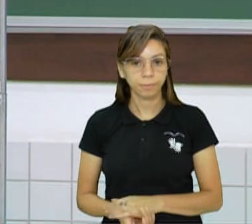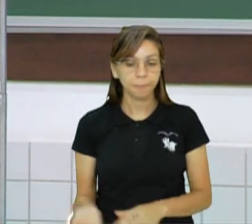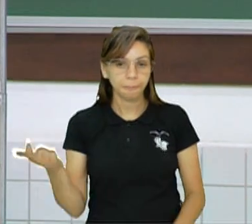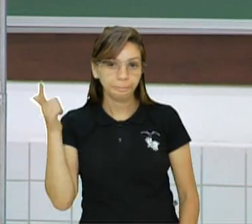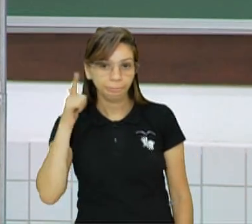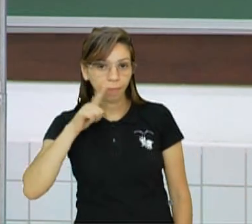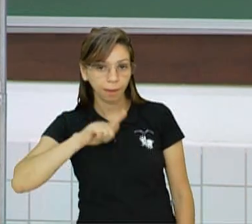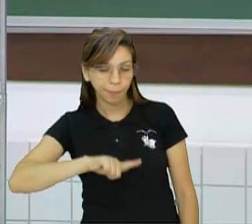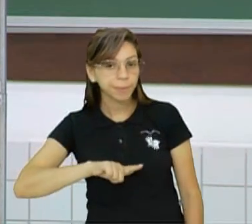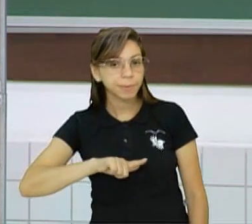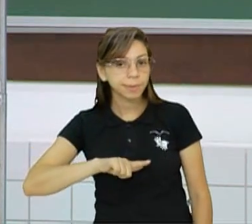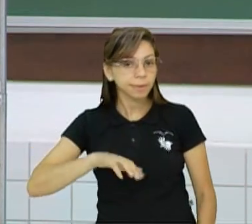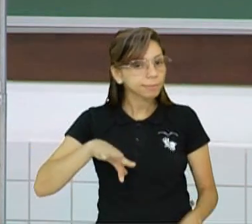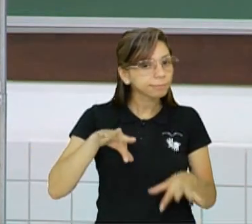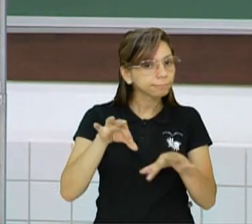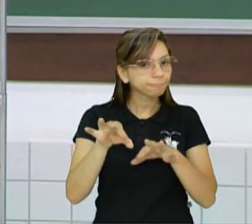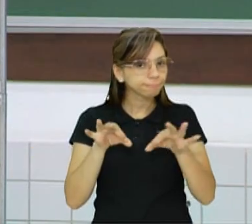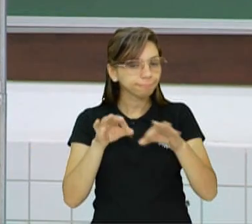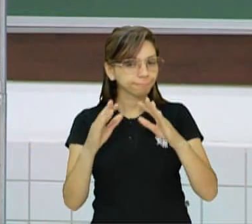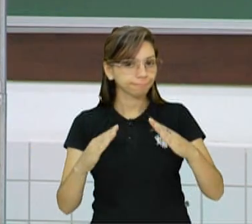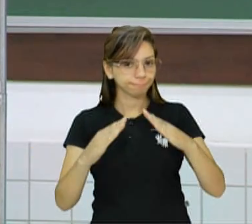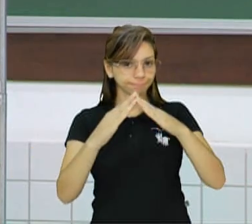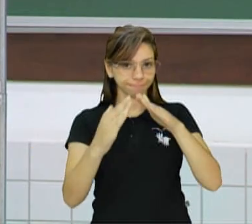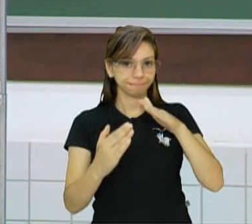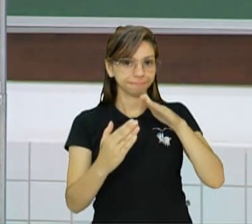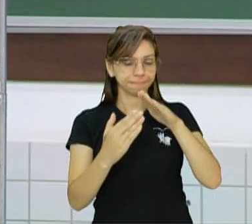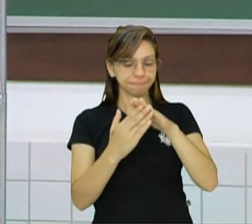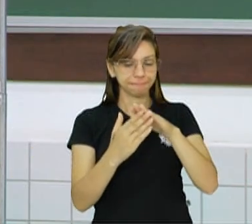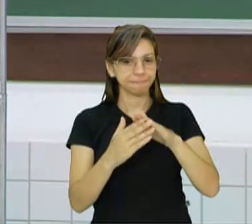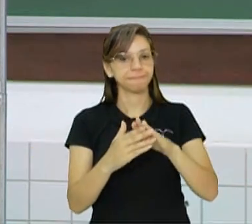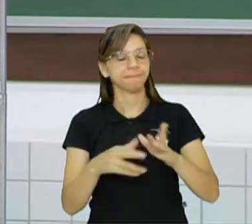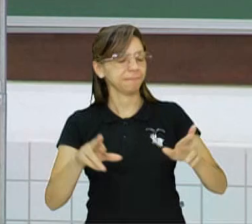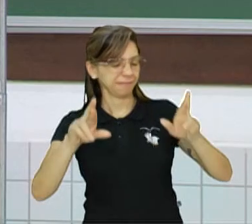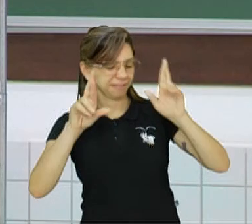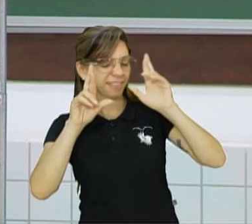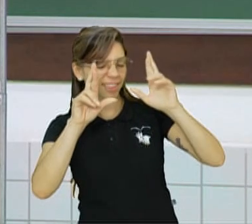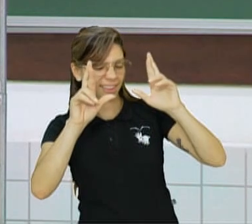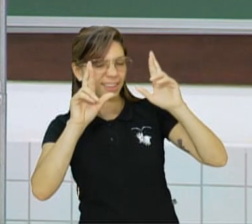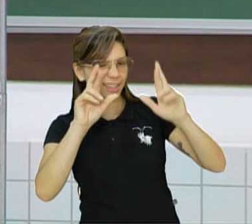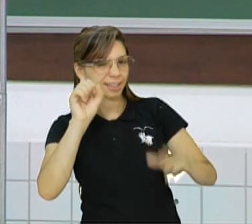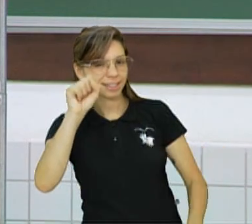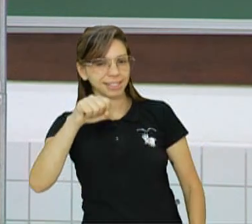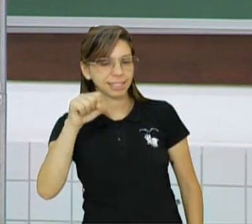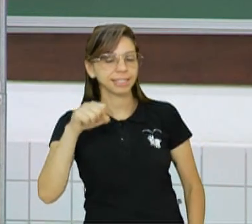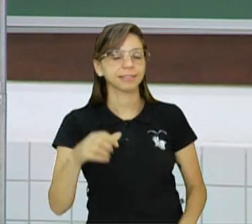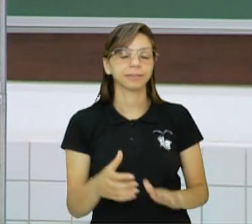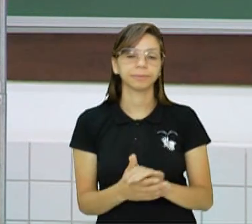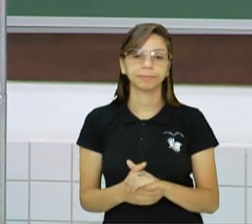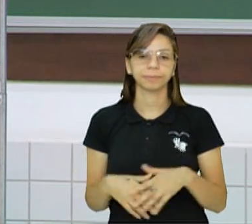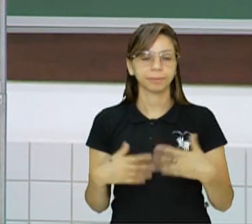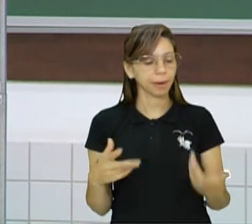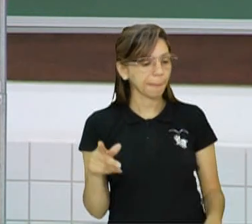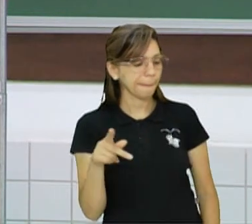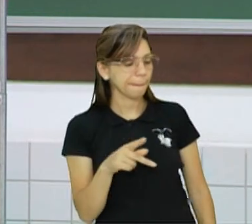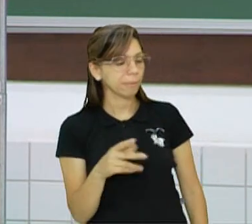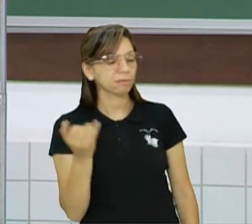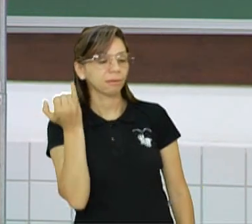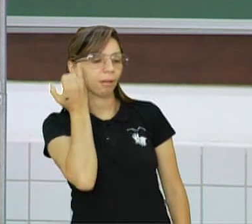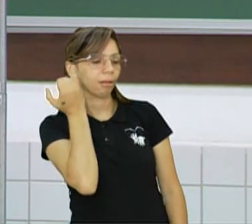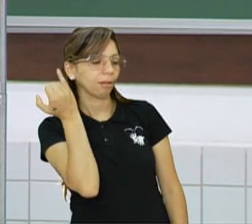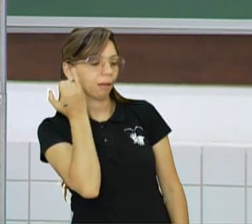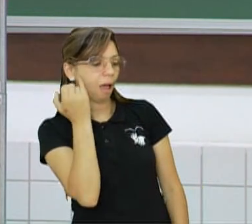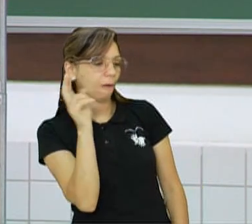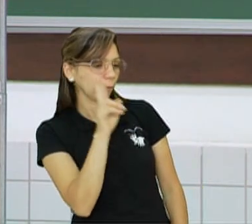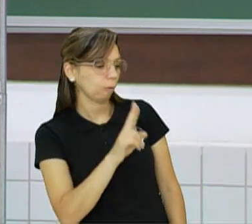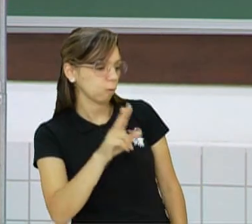Conseguiram construir a pirâmide? Acho que sim, vocês já fizeram isso anteriormente, né? Prof, fiquei com preguiça, eu vou usar a mesma